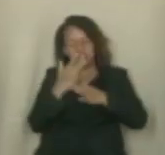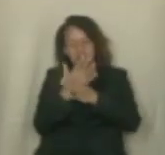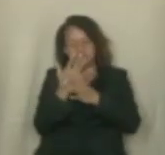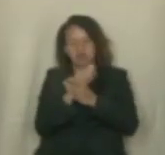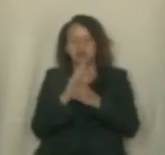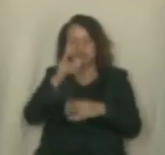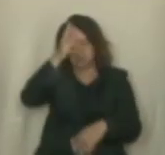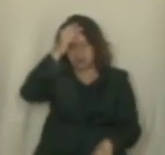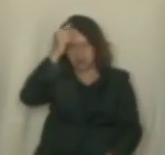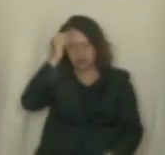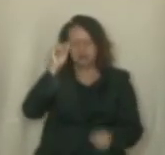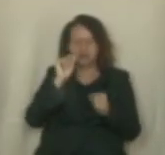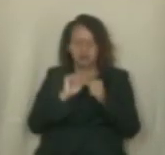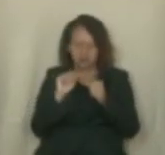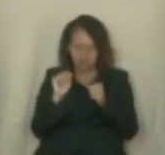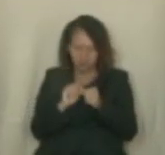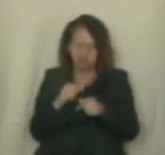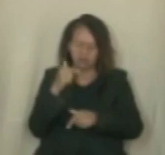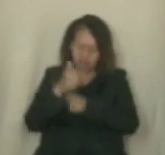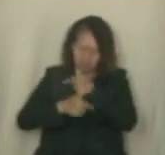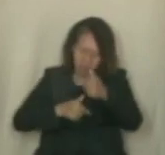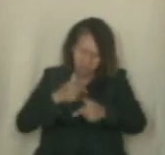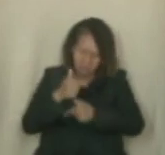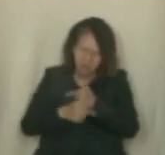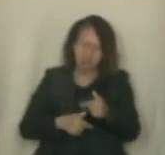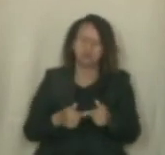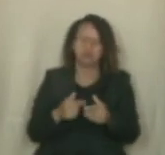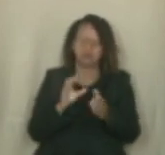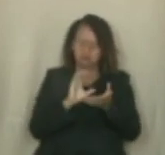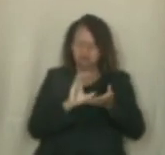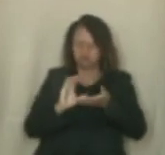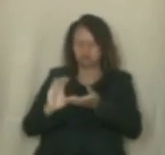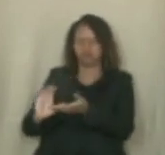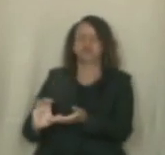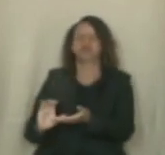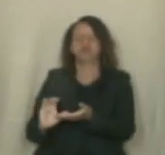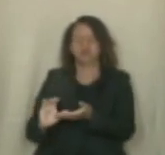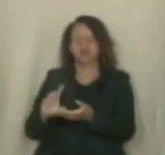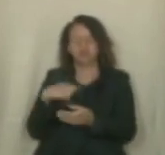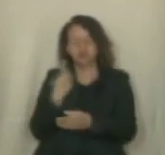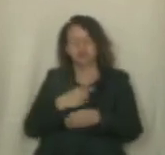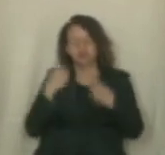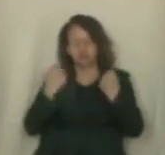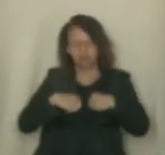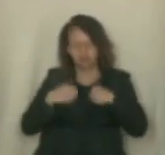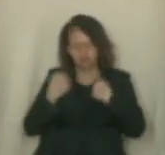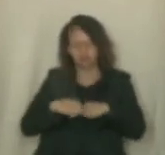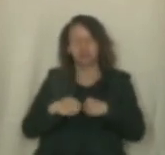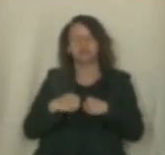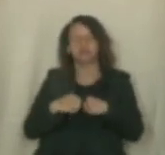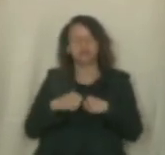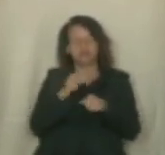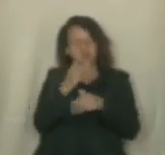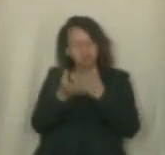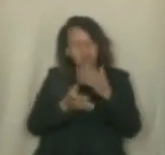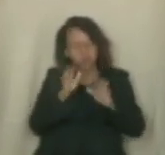o prefeito tem feito isso, tem trabalhado e o investimento tem sido feito. E a gente necessita, certo? Com